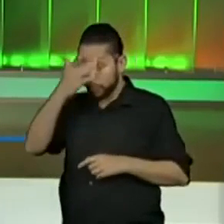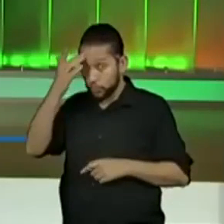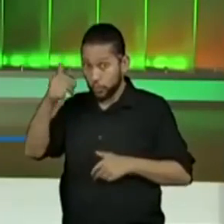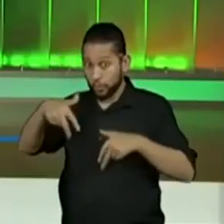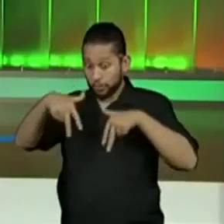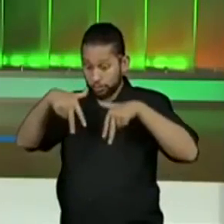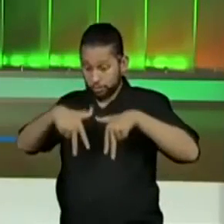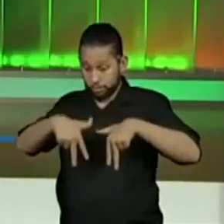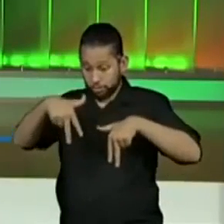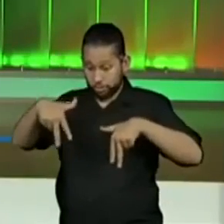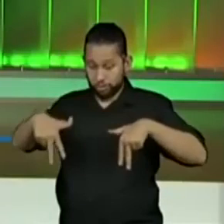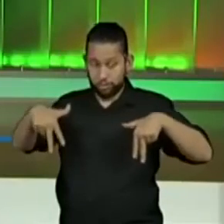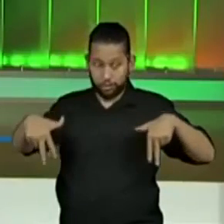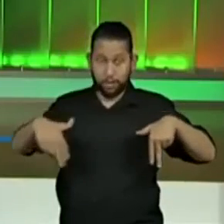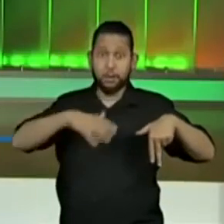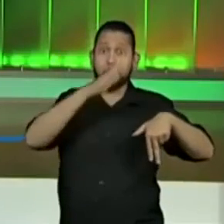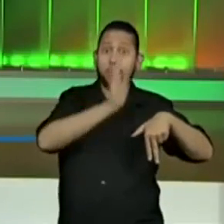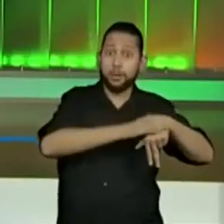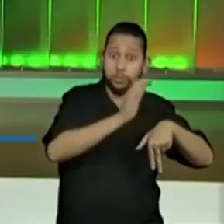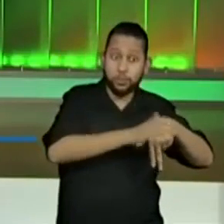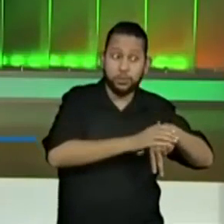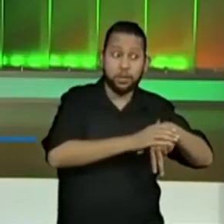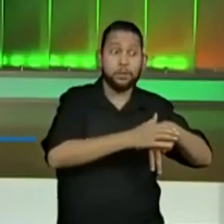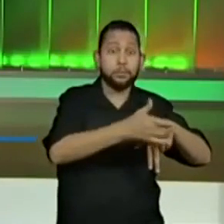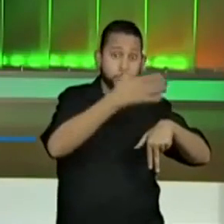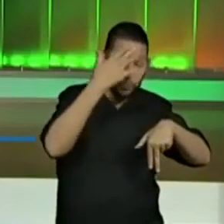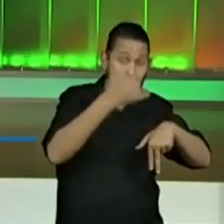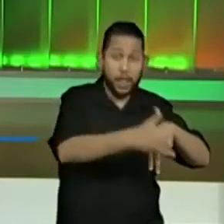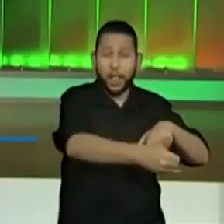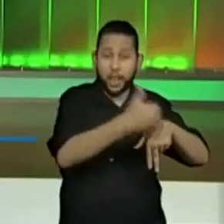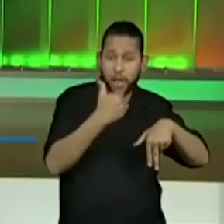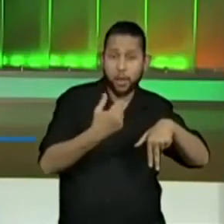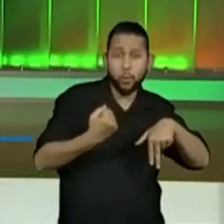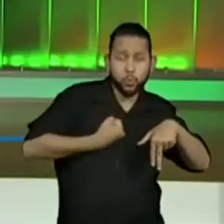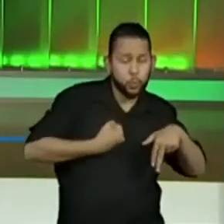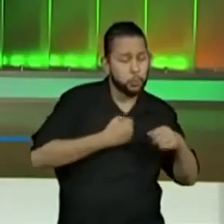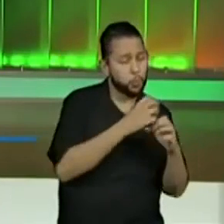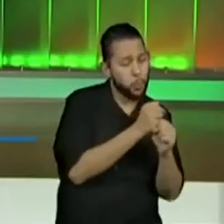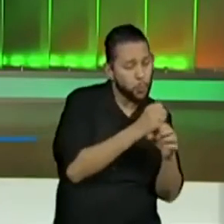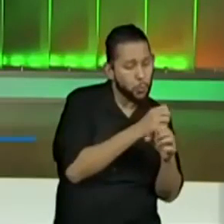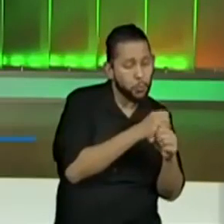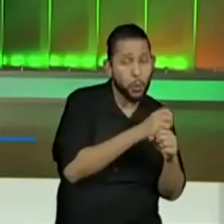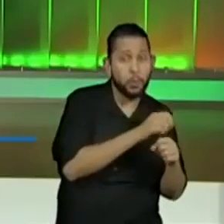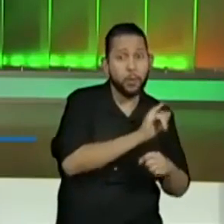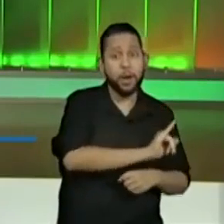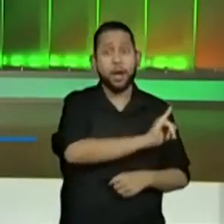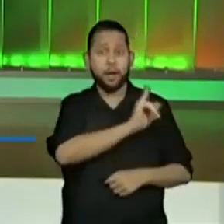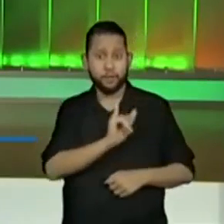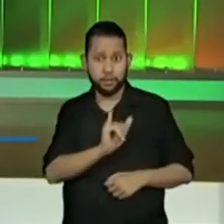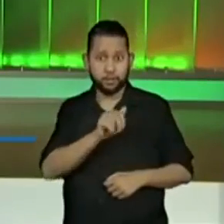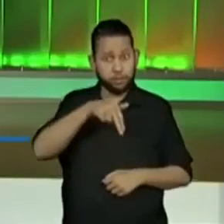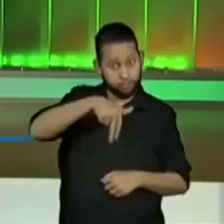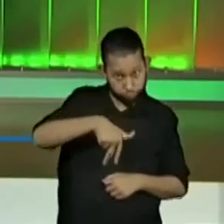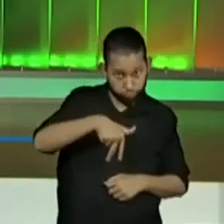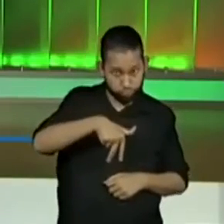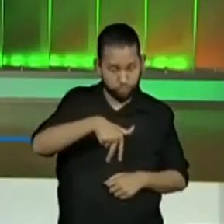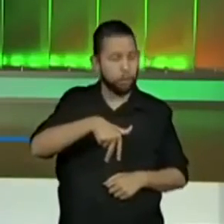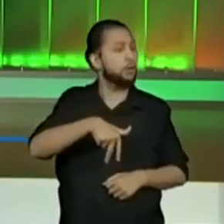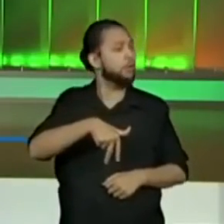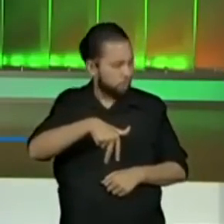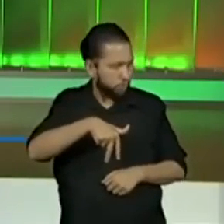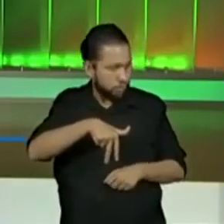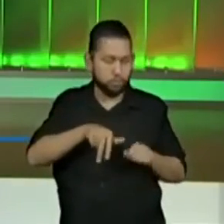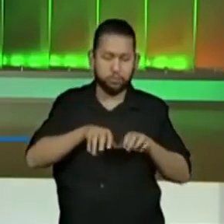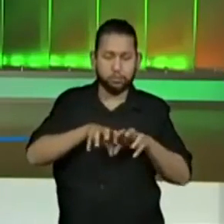pizzaiolos numa pizzaria que são as pessoas que fazem a pizza né Ah e ainda tá vindo vários